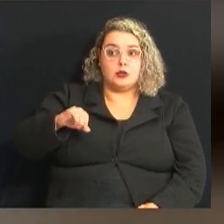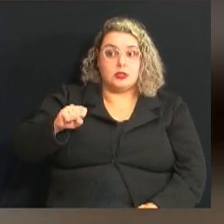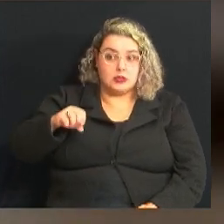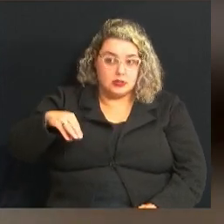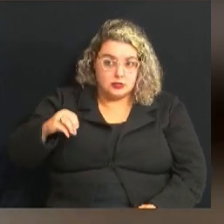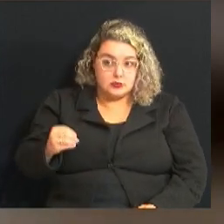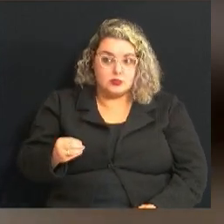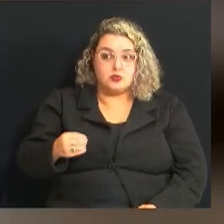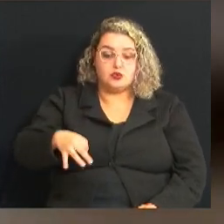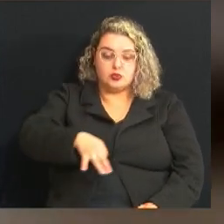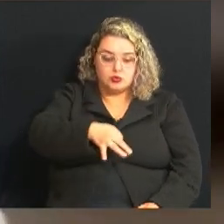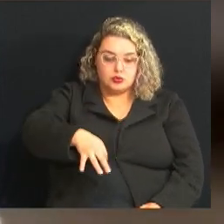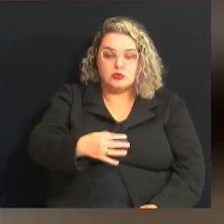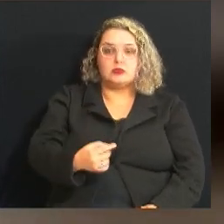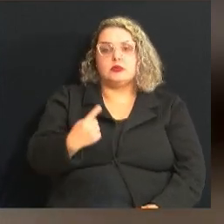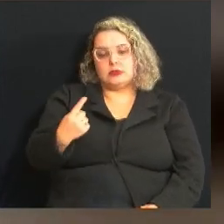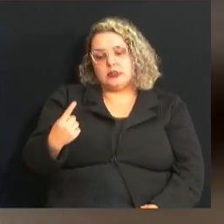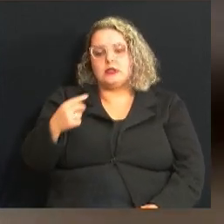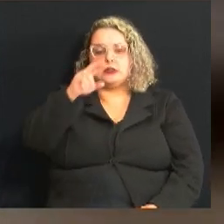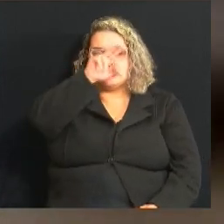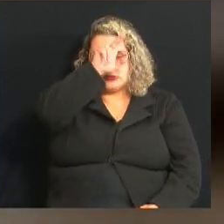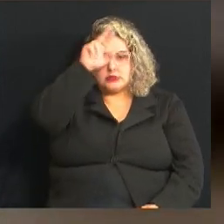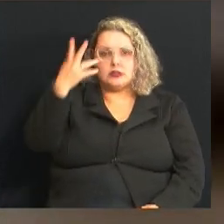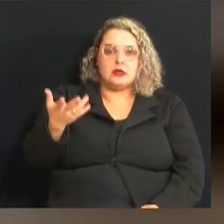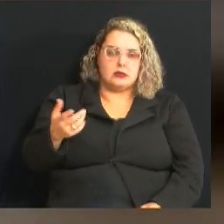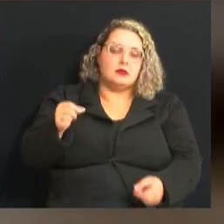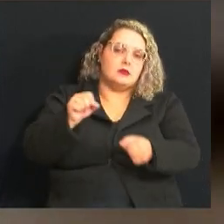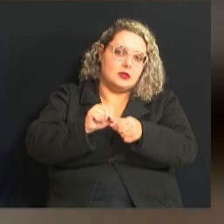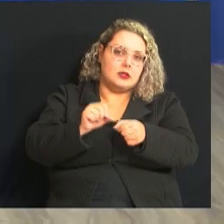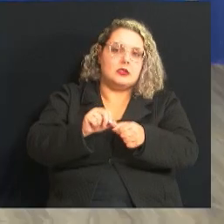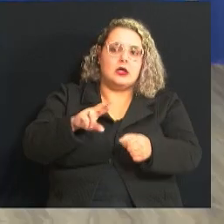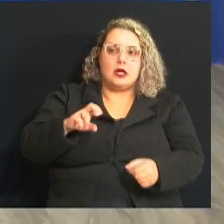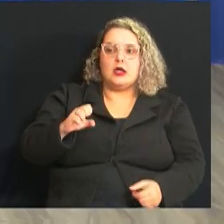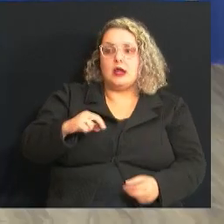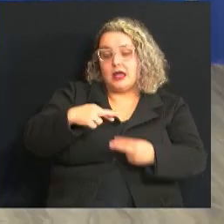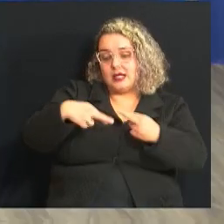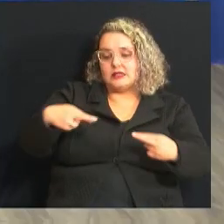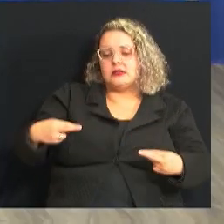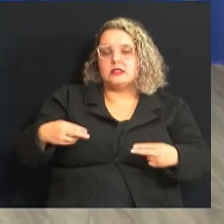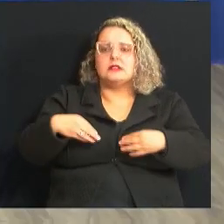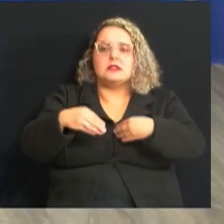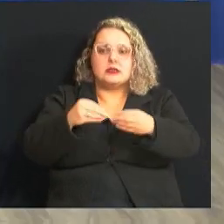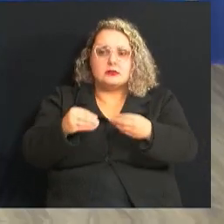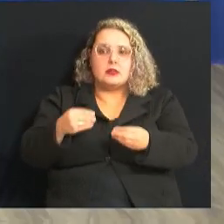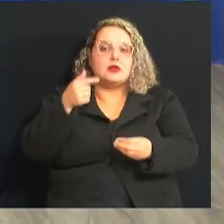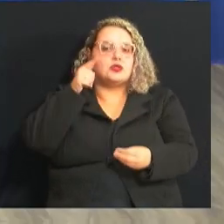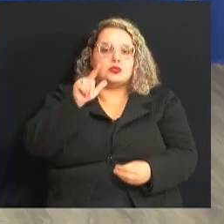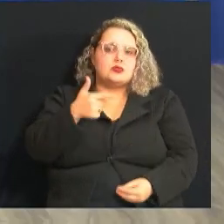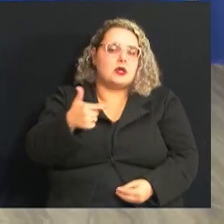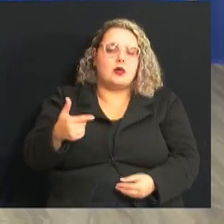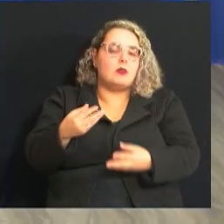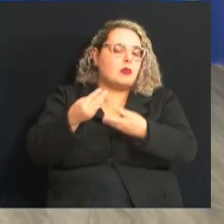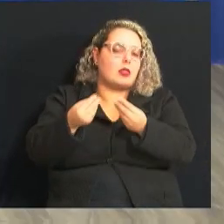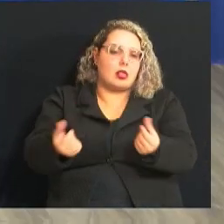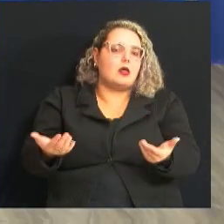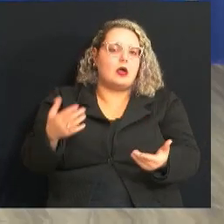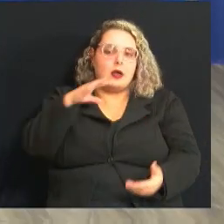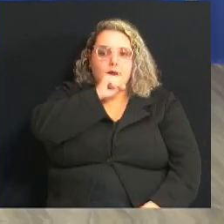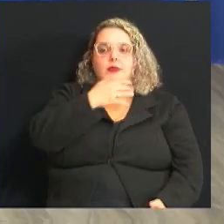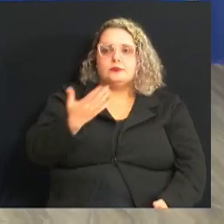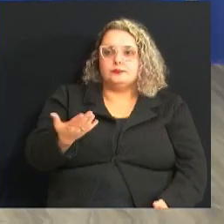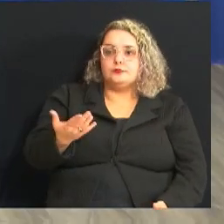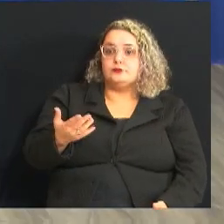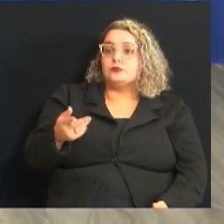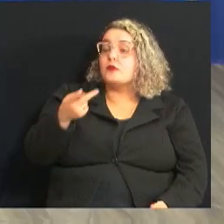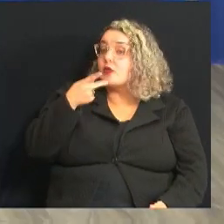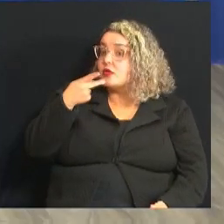a reciclagem desses plásticos. Décio, o senhor comentou sobre essa primeira observação dos cientistas que